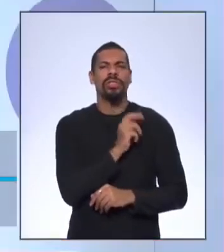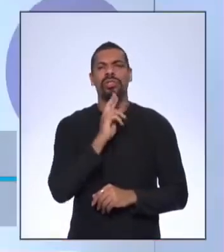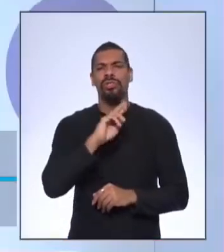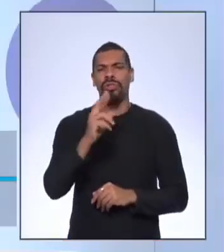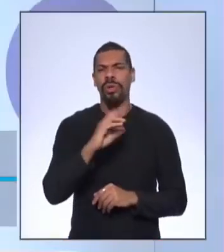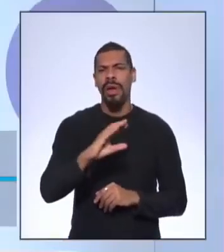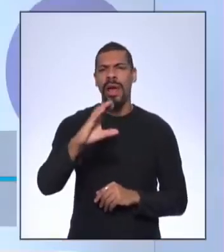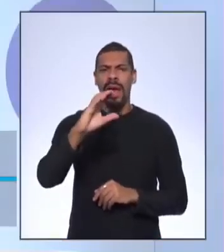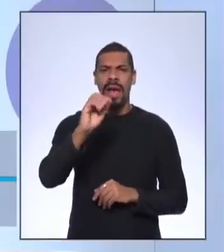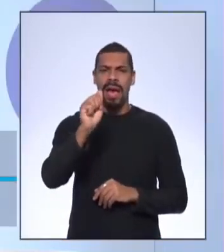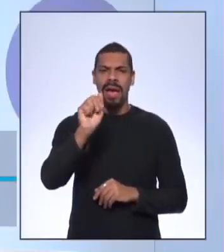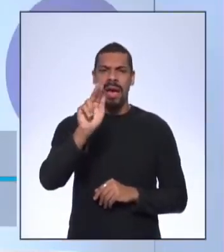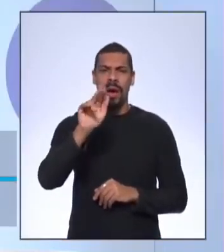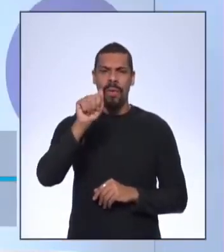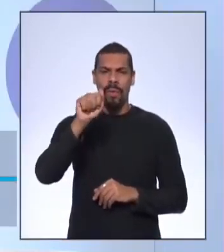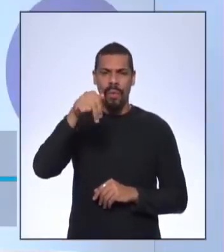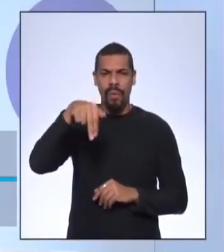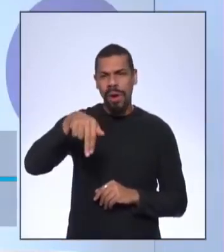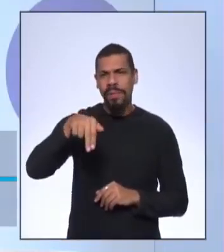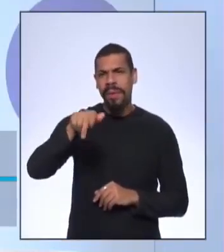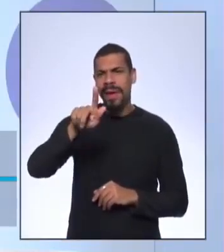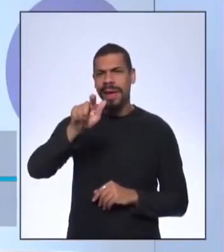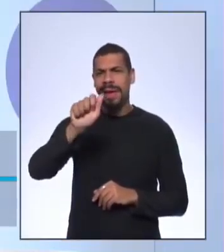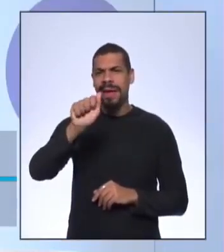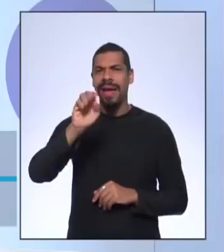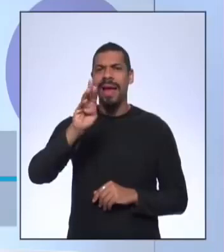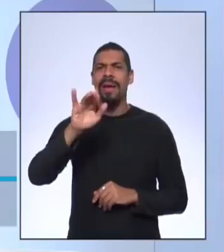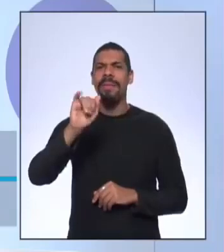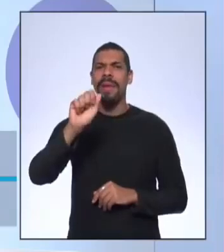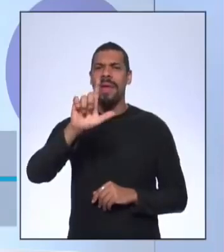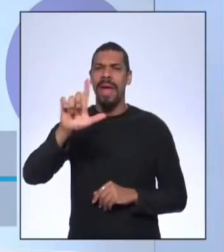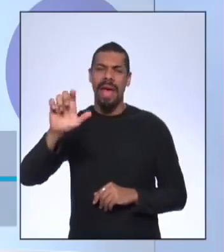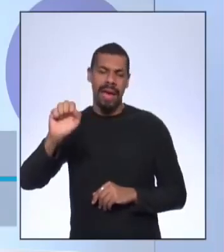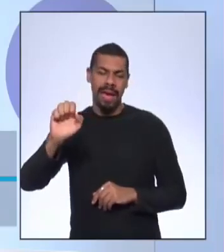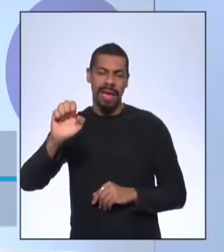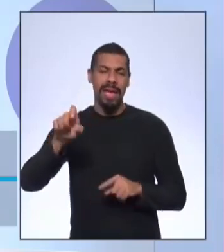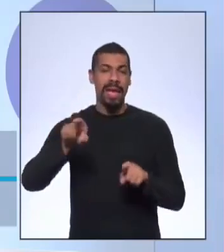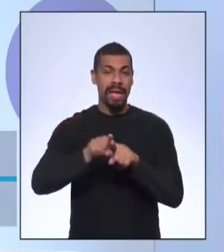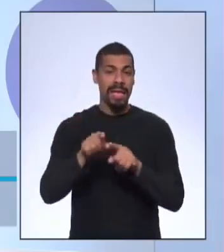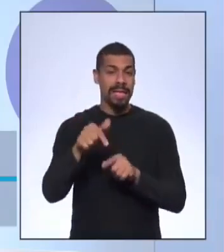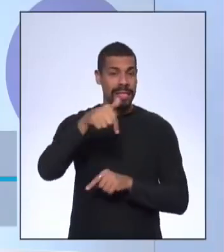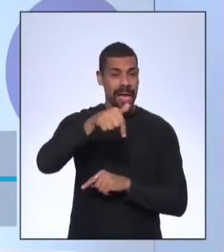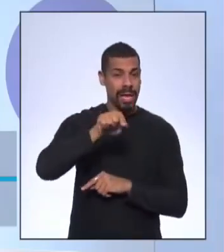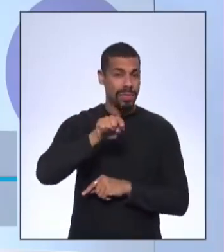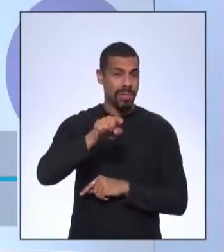o Cauã, Luiz, Gabriele, falaram só 7.500. Tá bom.